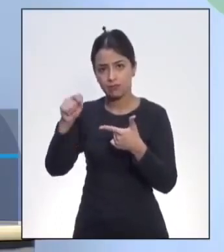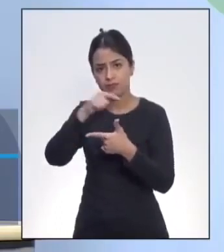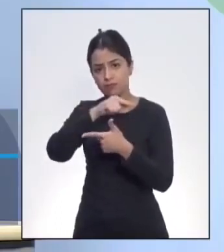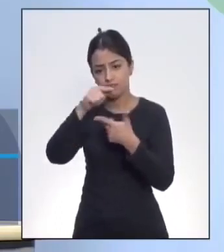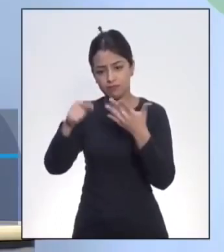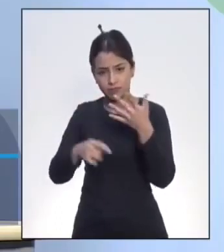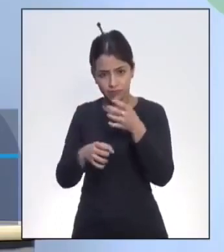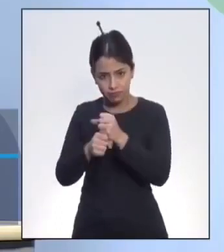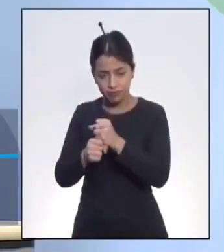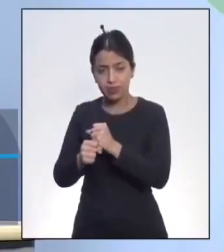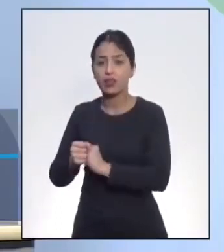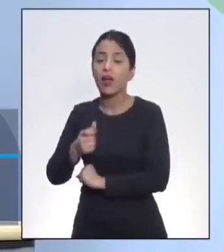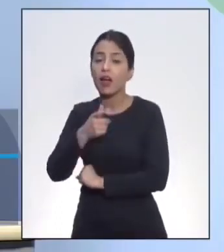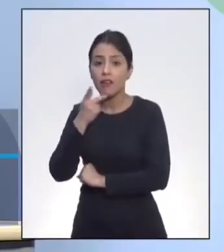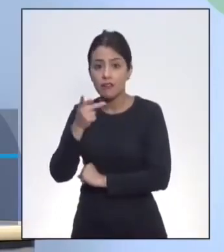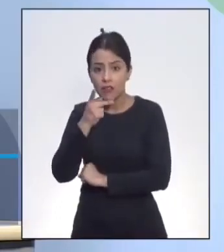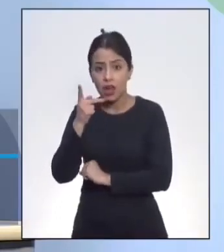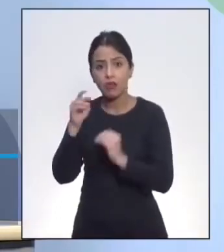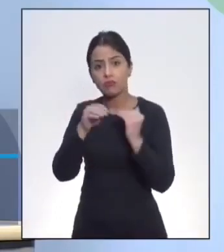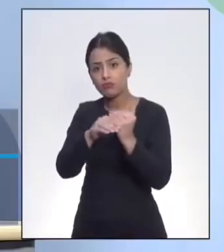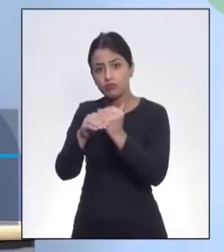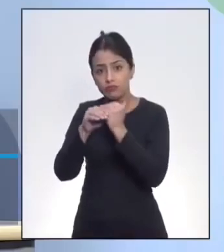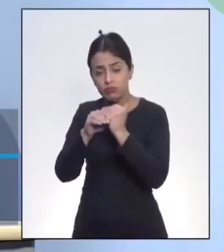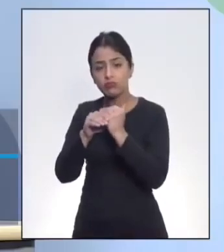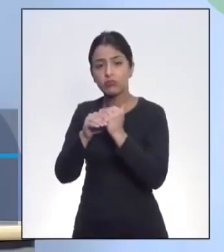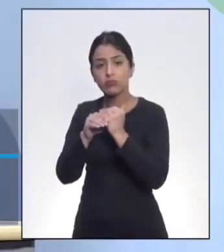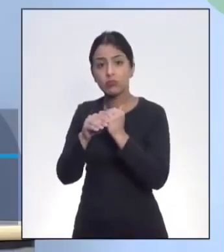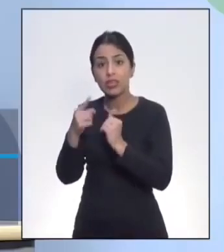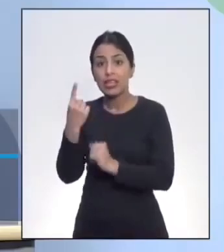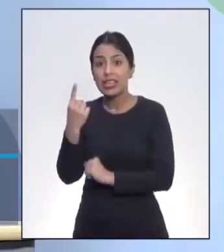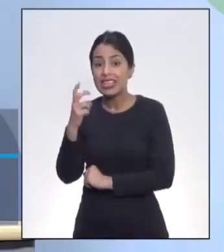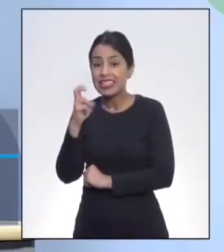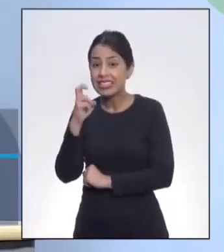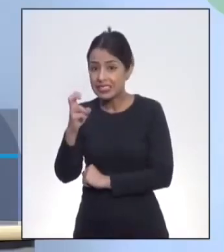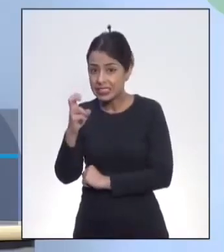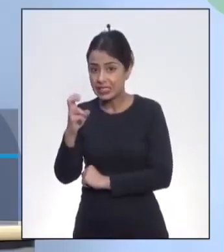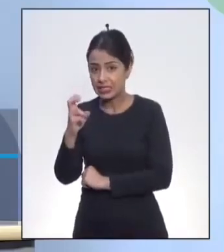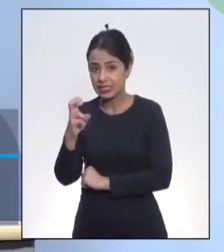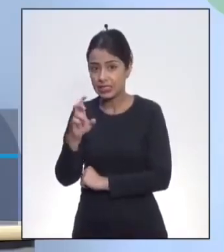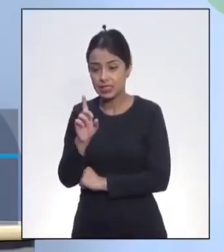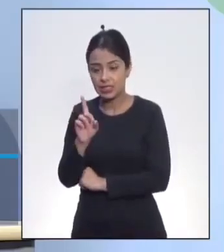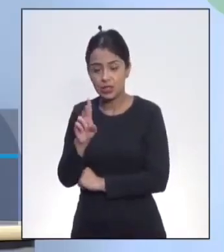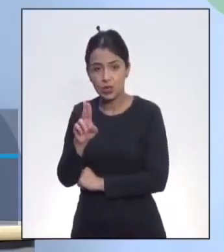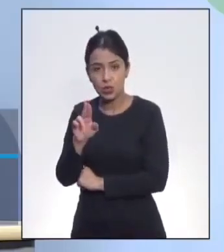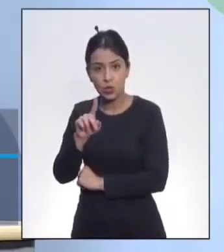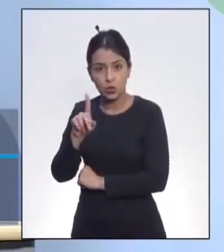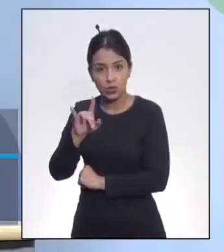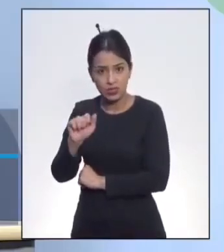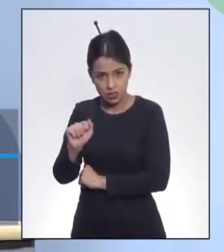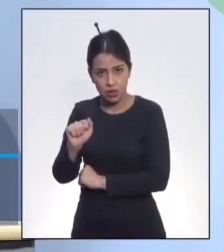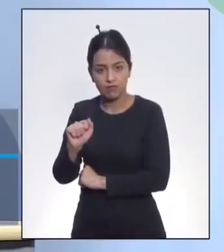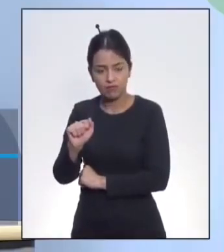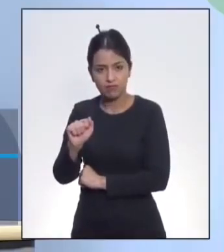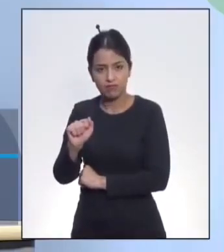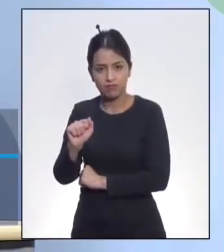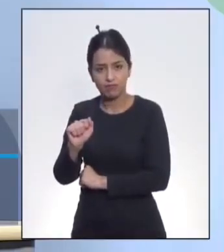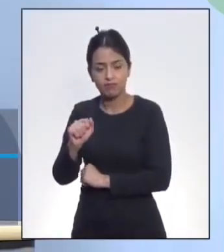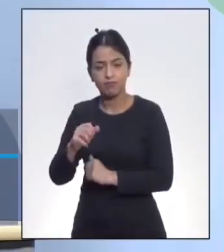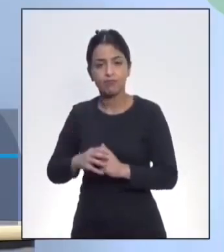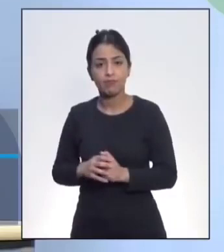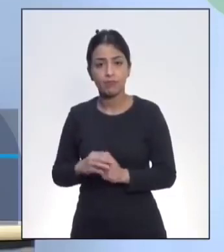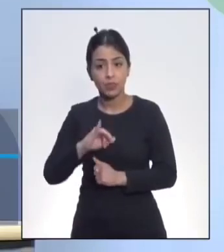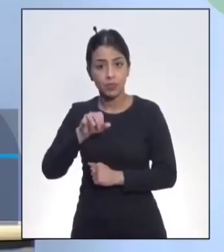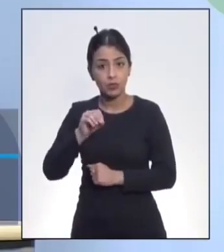com a Isadora, Mário Sérgio, vários outros, que são 15 dúzias. O José Henrique disse